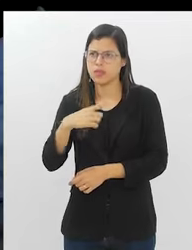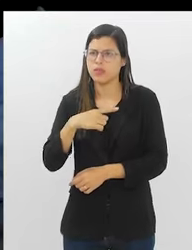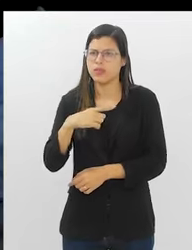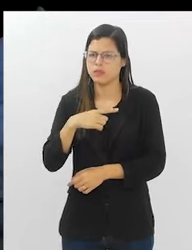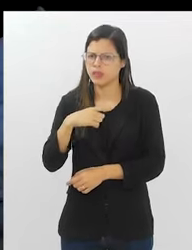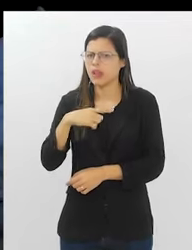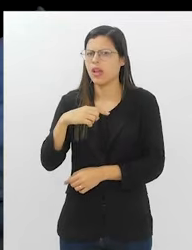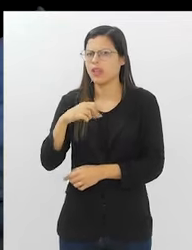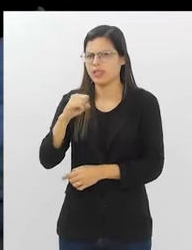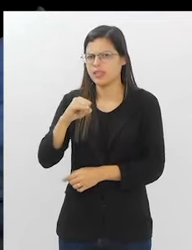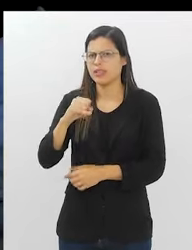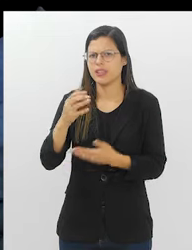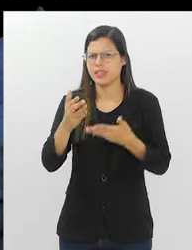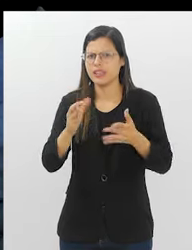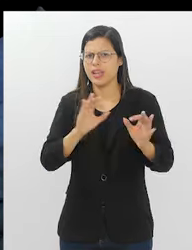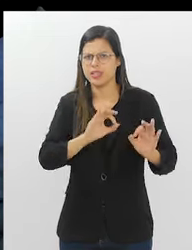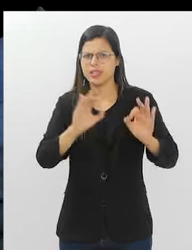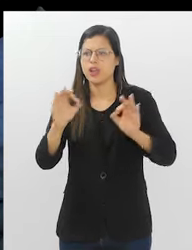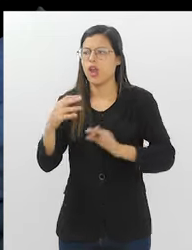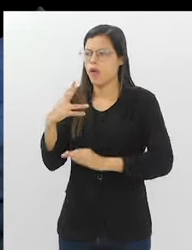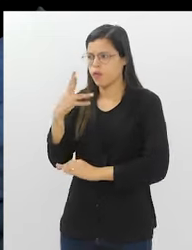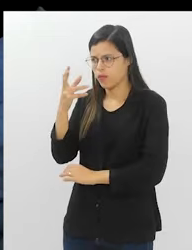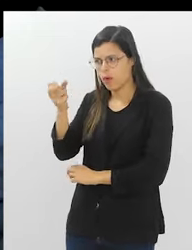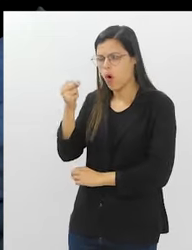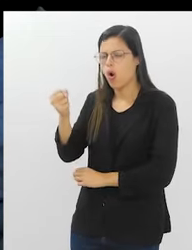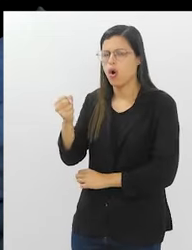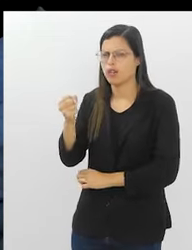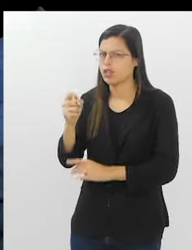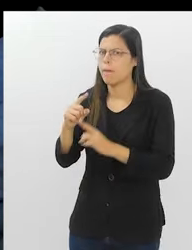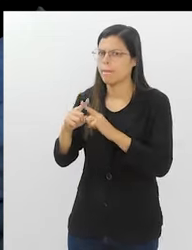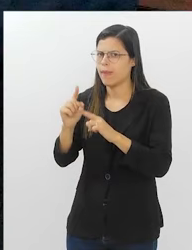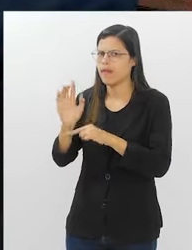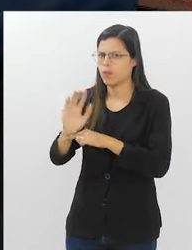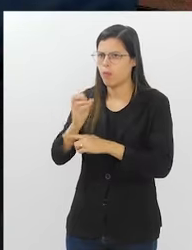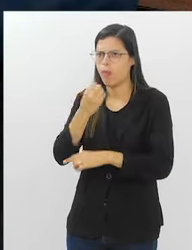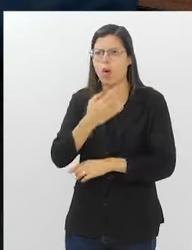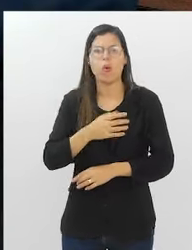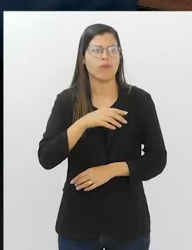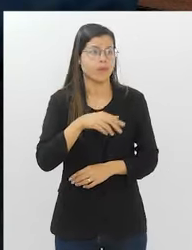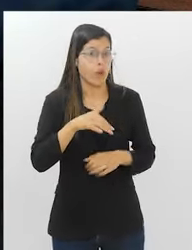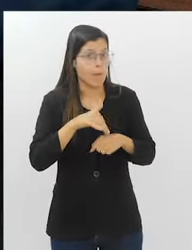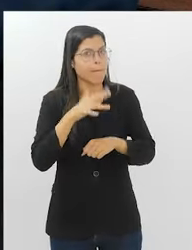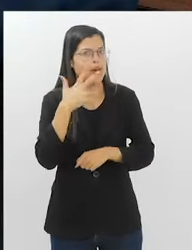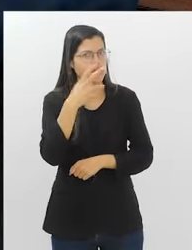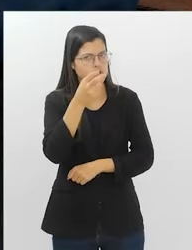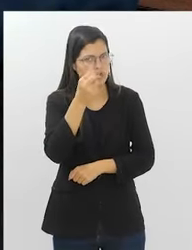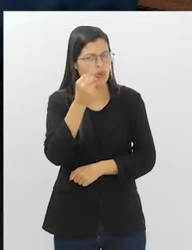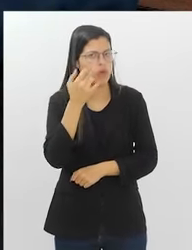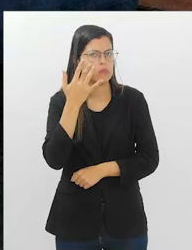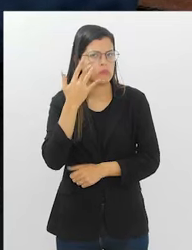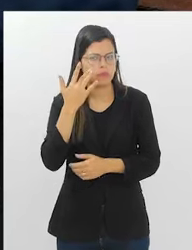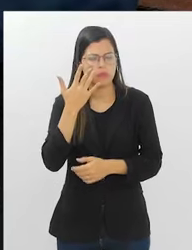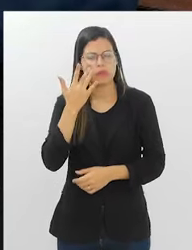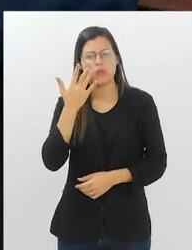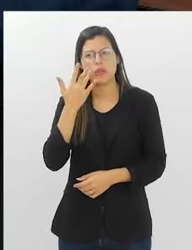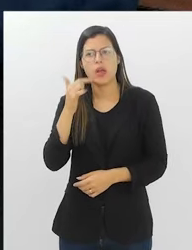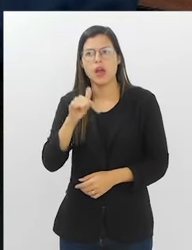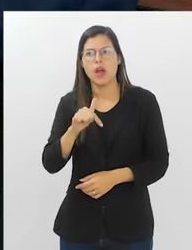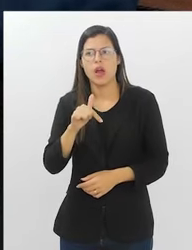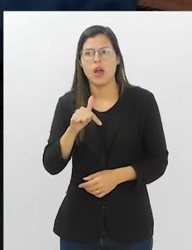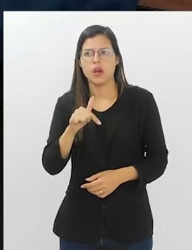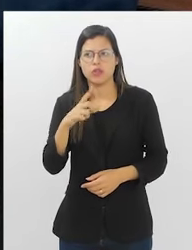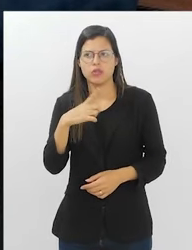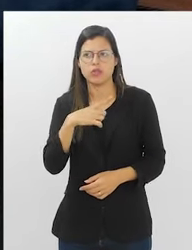está na assinatura. É forte, mas é um filme muito bom. Aliás, é um dos mais fortes, que eu acho. Né?